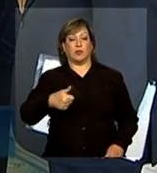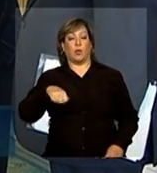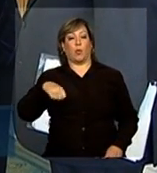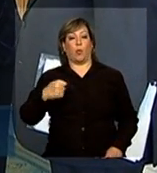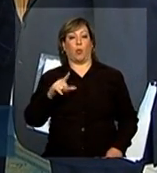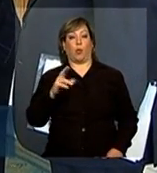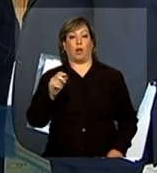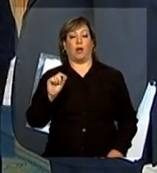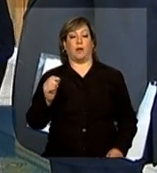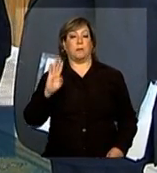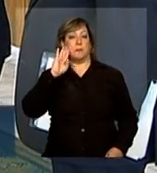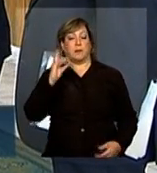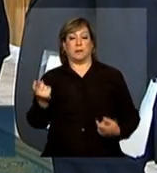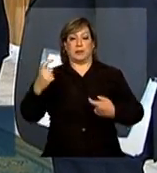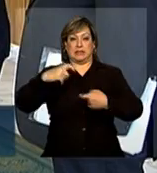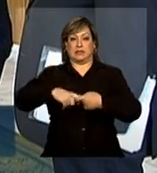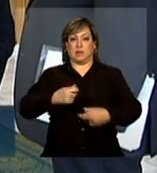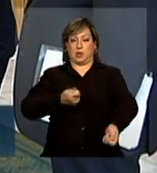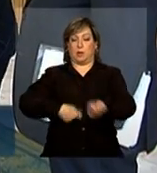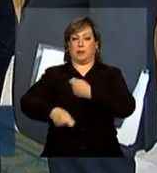principal parceiro comercial.